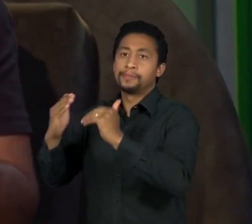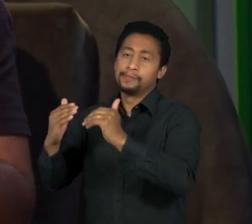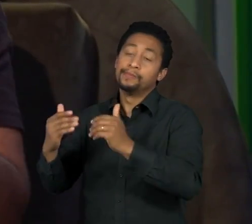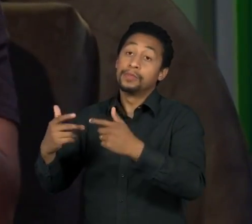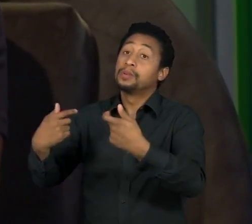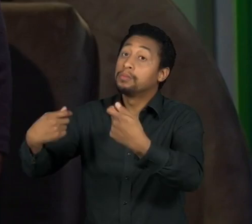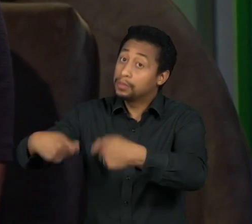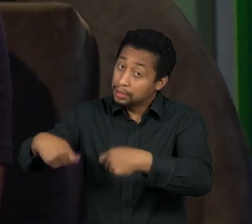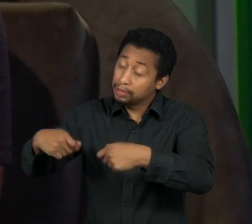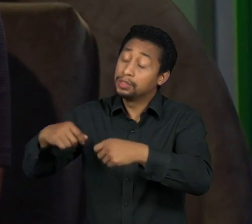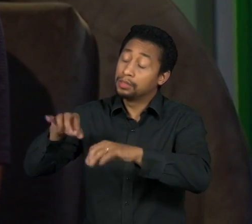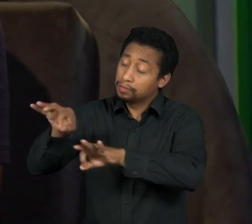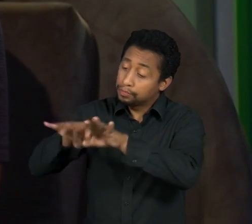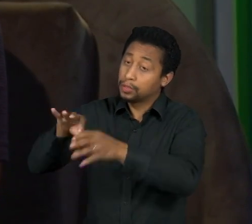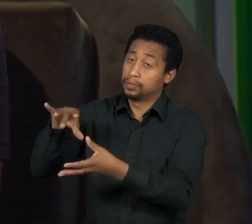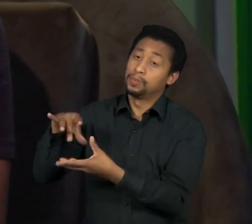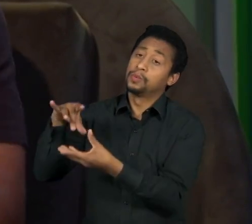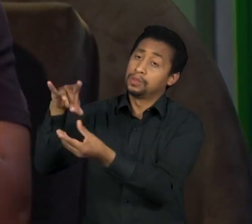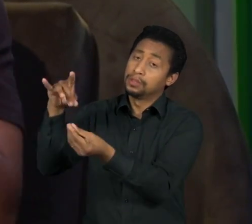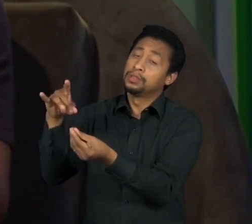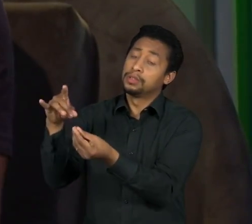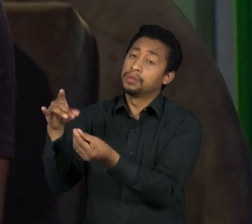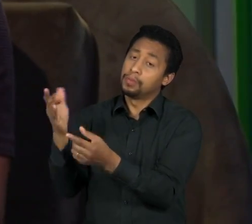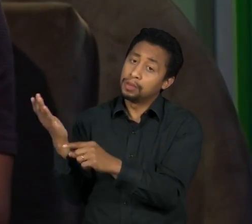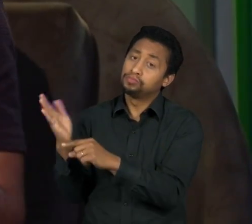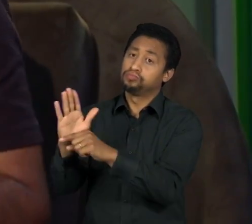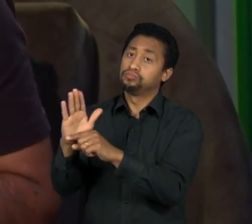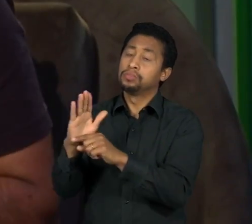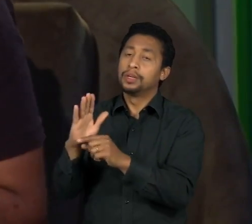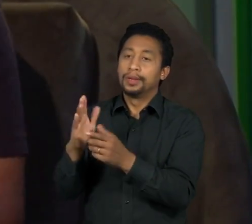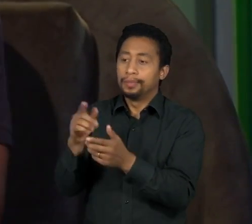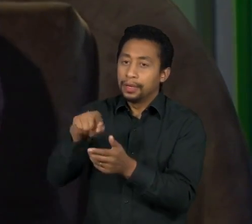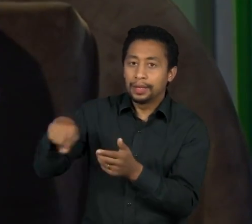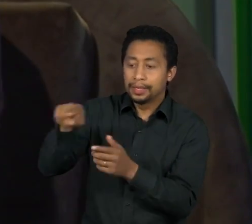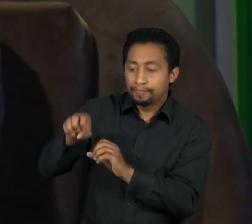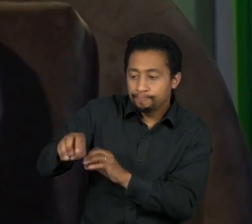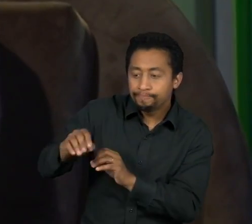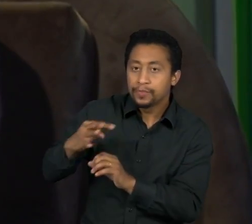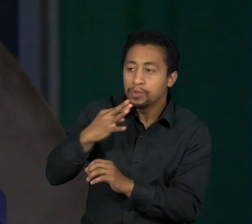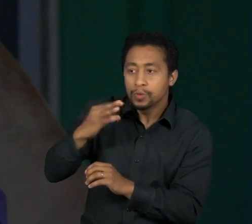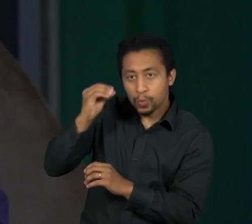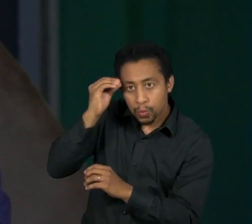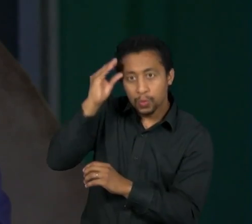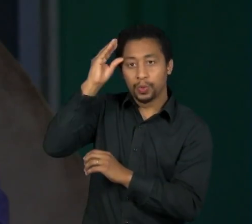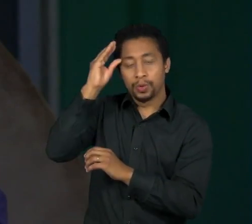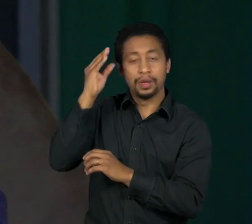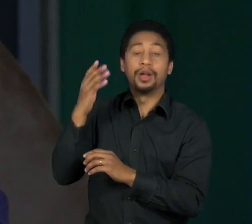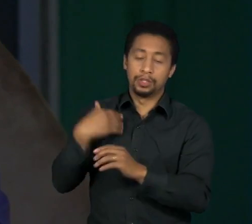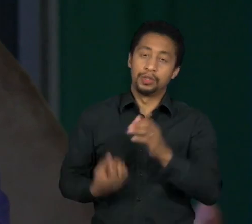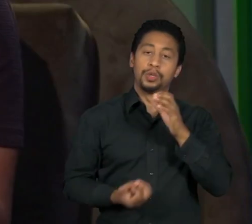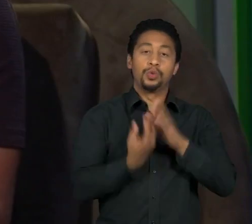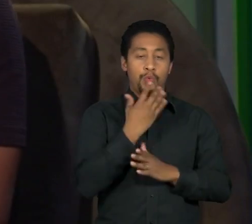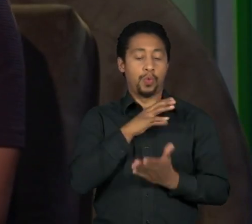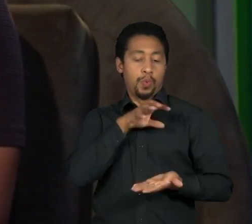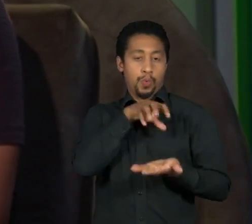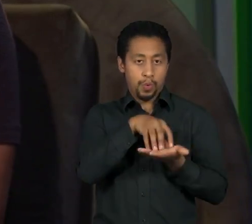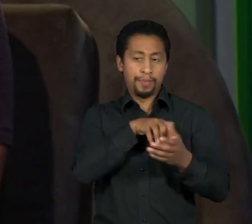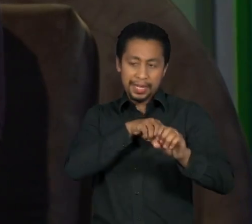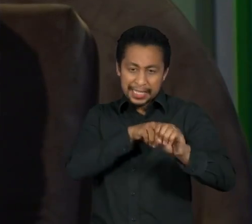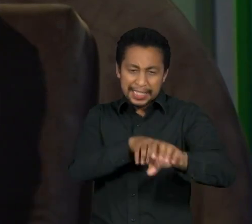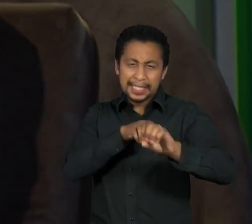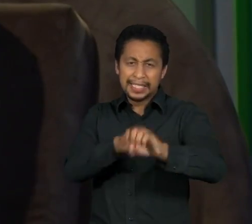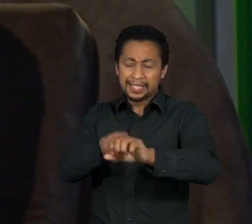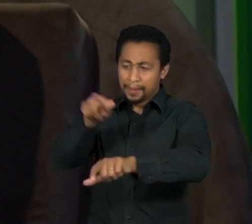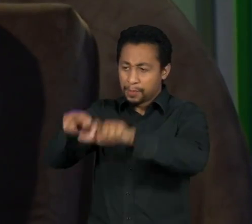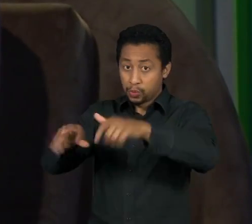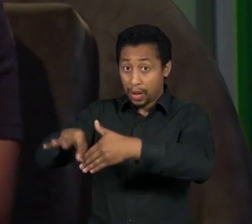precisaríamos democratizar esse conhecimento. Então, a gente fundou uma universidade para capacitar as lideranças sociais de território e o recurso que a